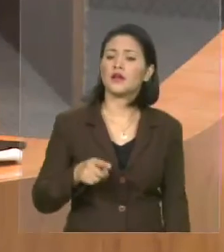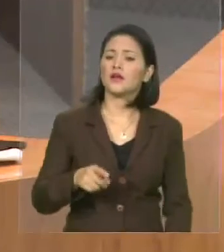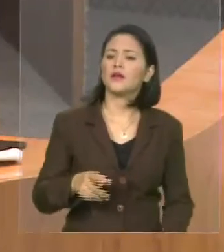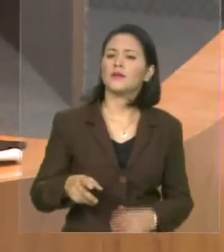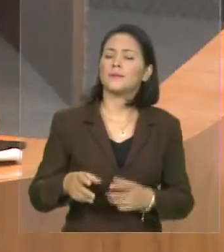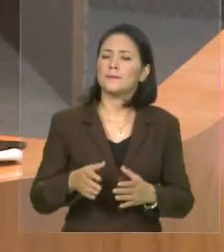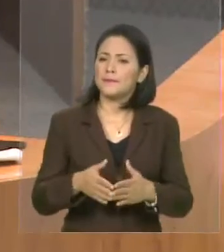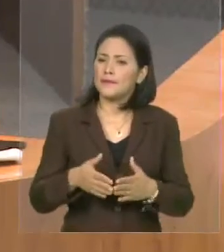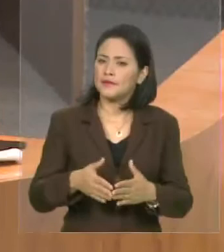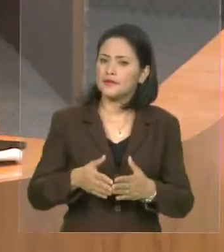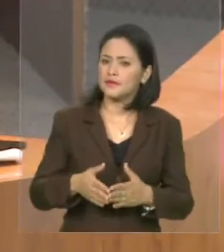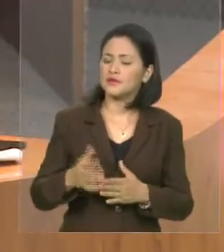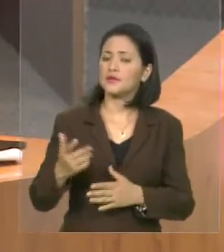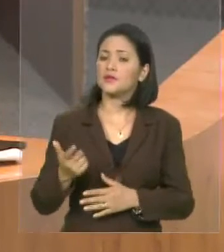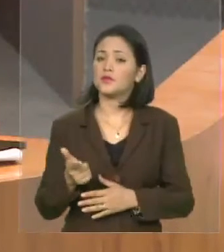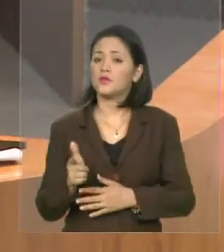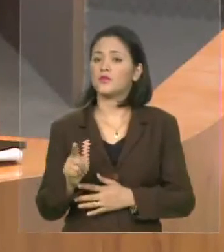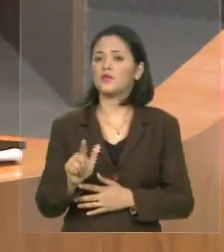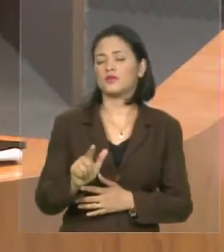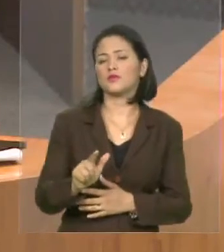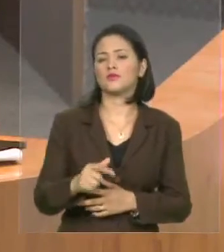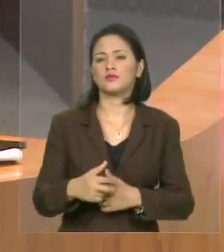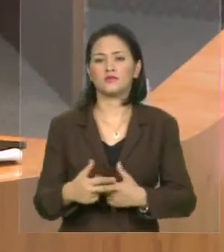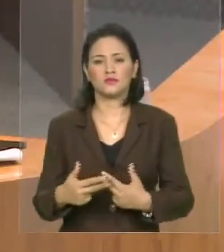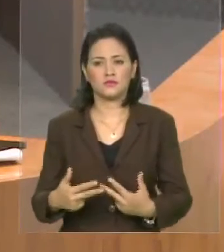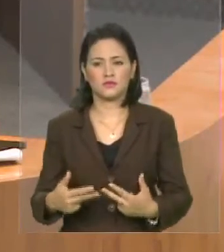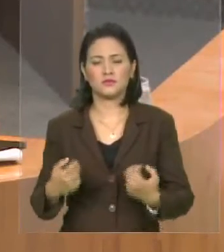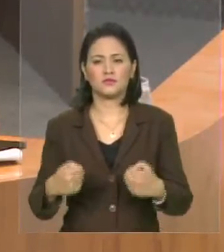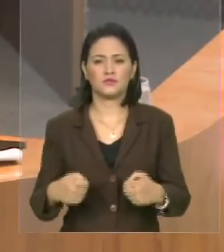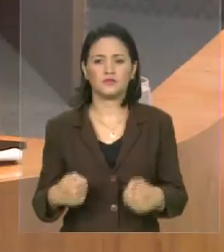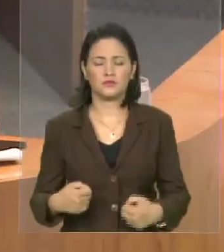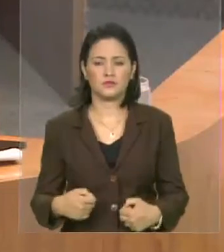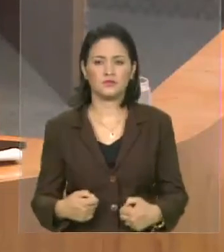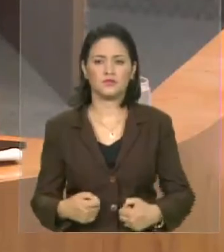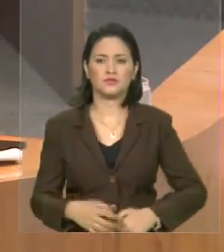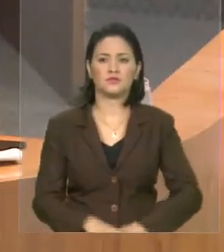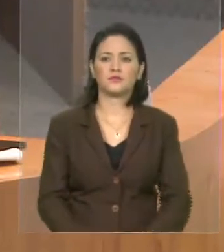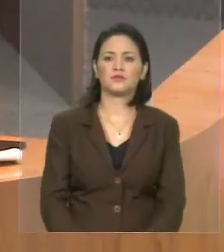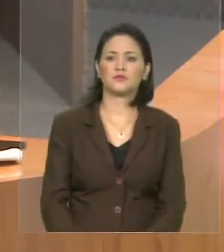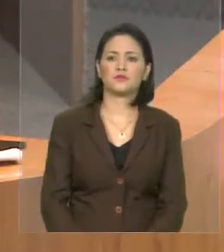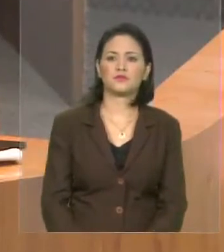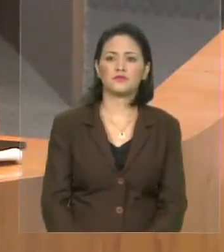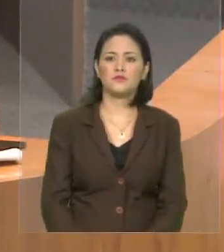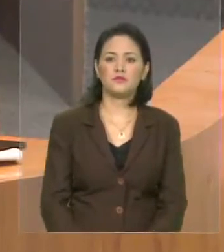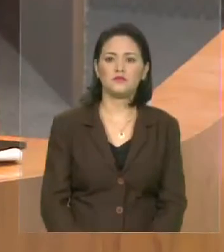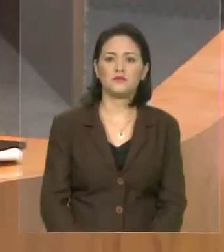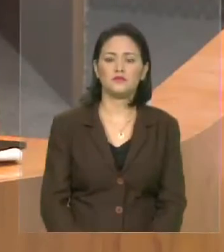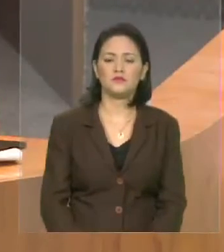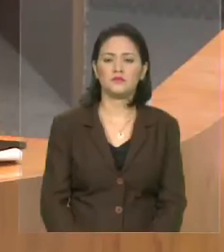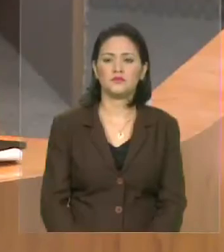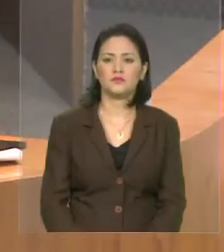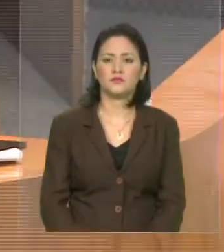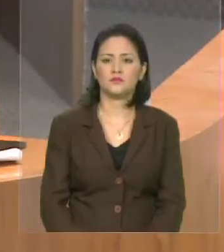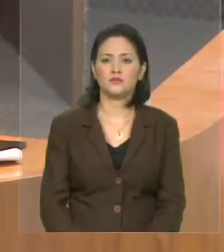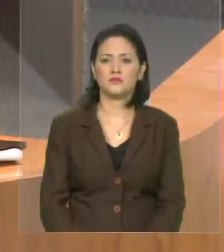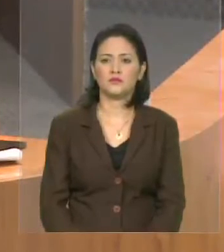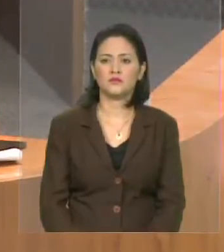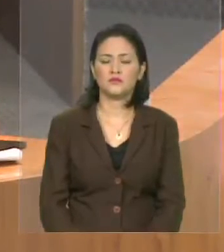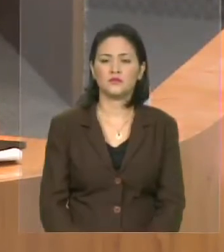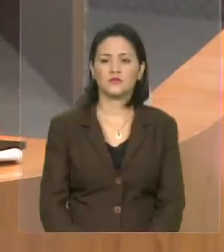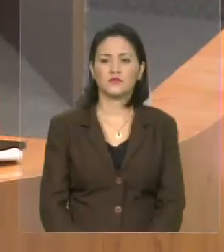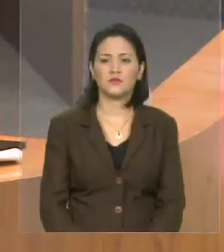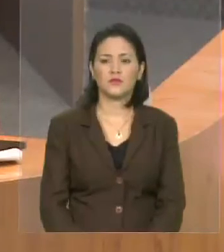outros benefícios para a categoria. Não adianta chegar em época de